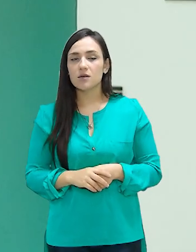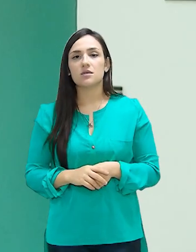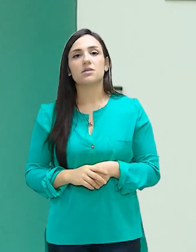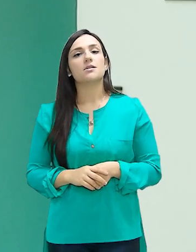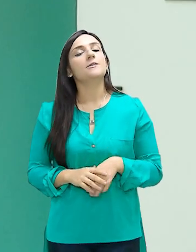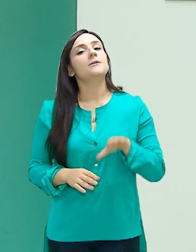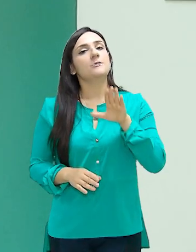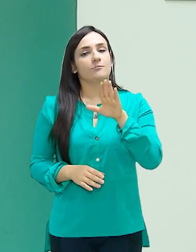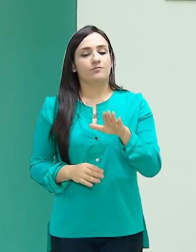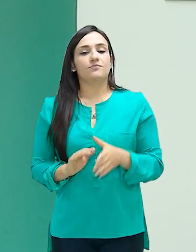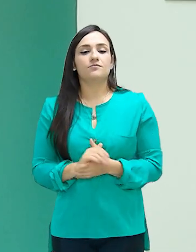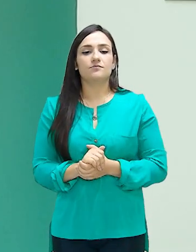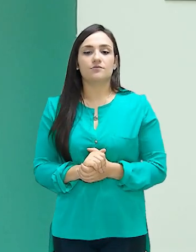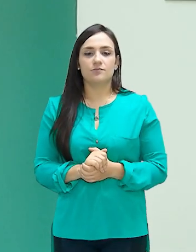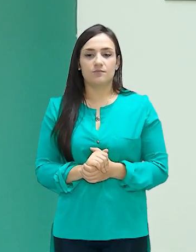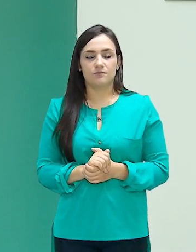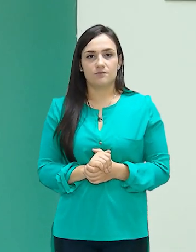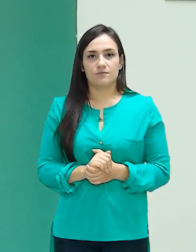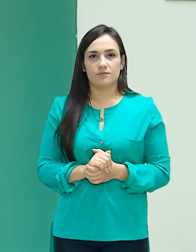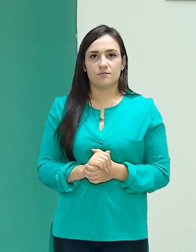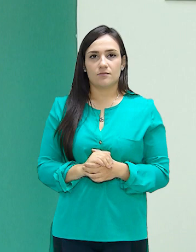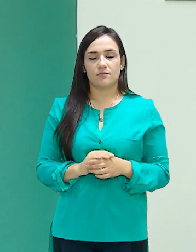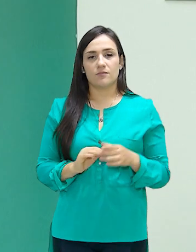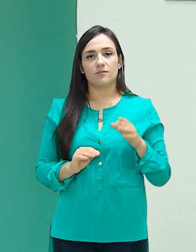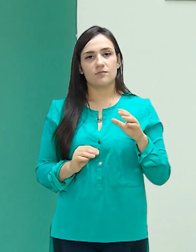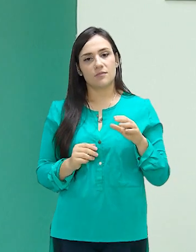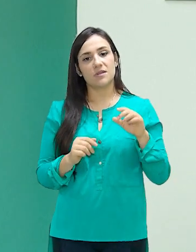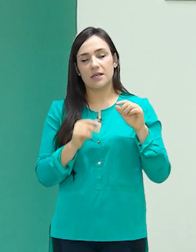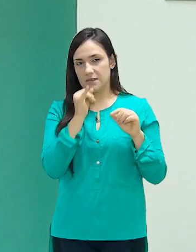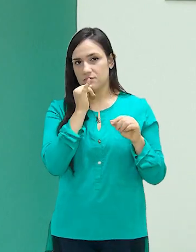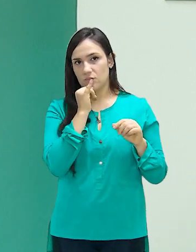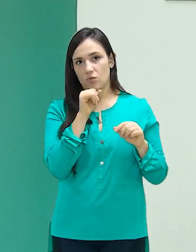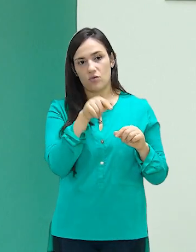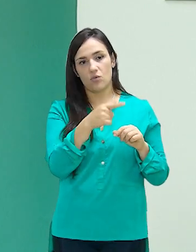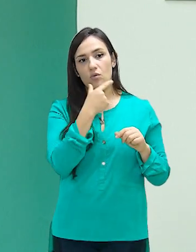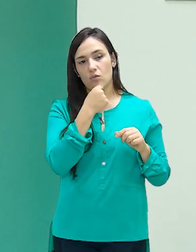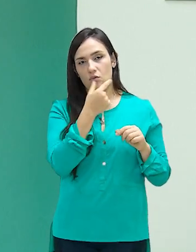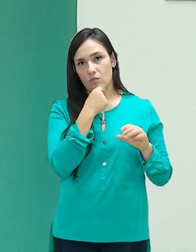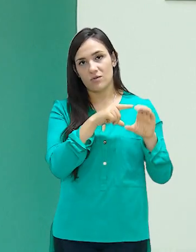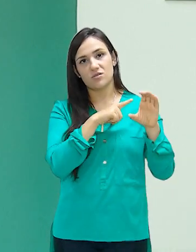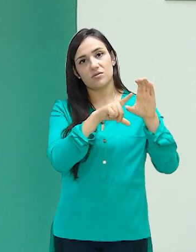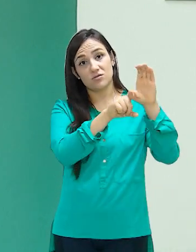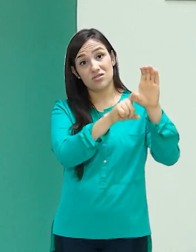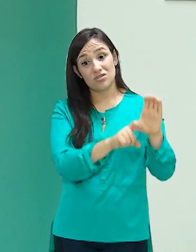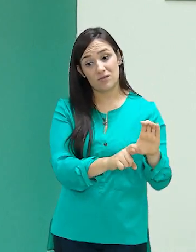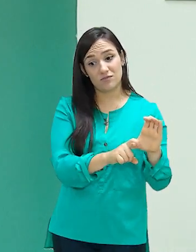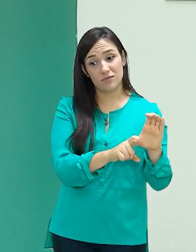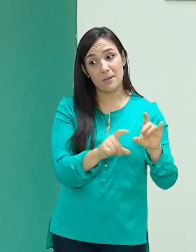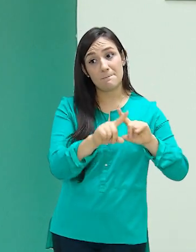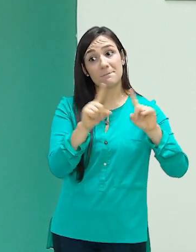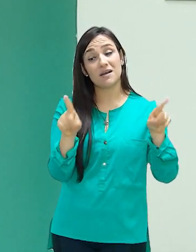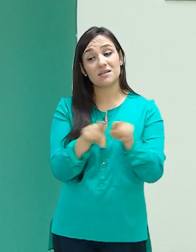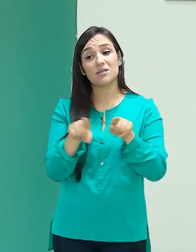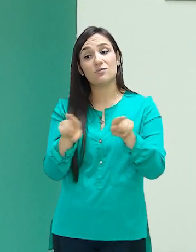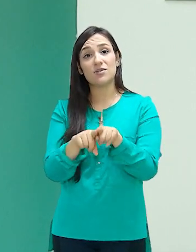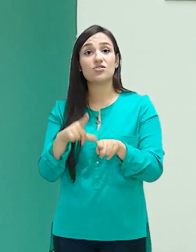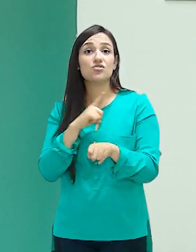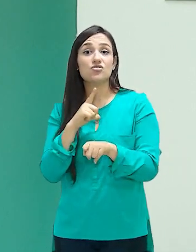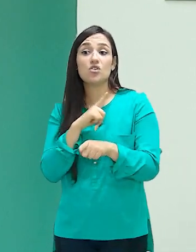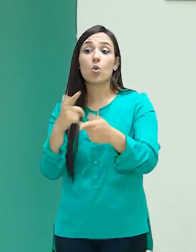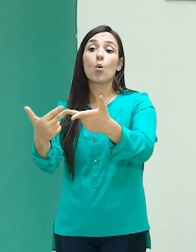O patrimônio do falecido, vamos dizer, ele morreu, ele tinha dívidas, mas também tinha